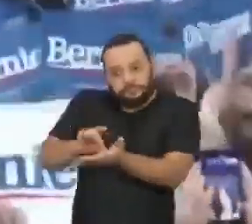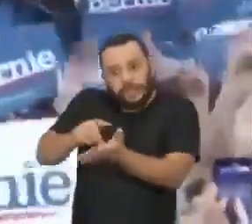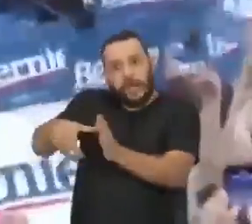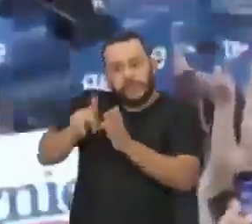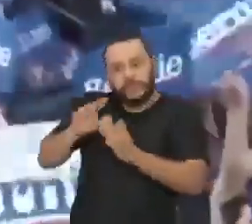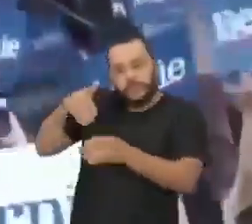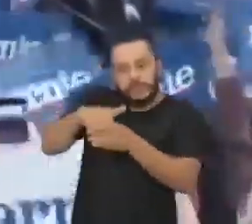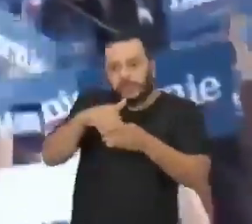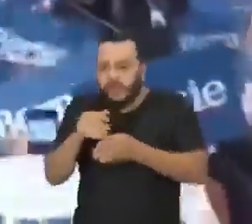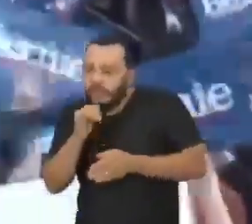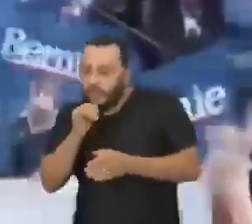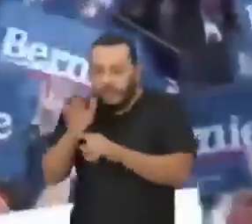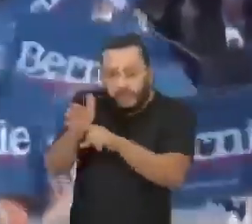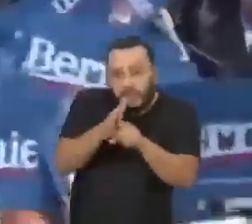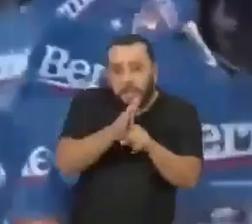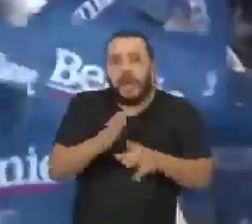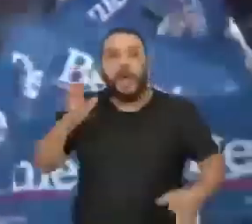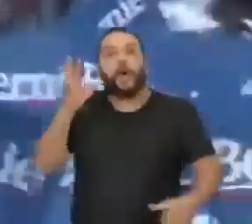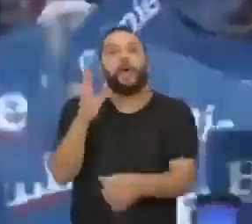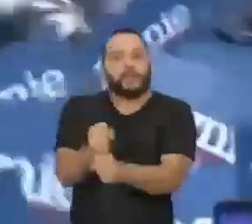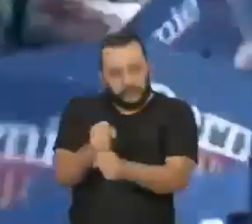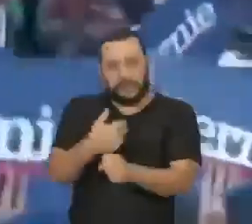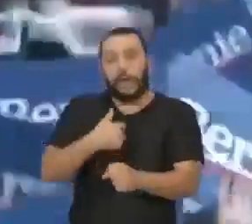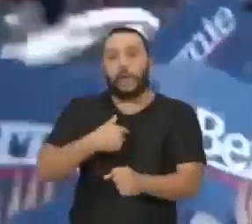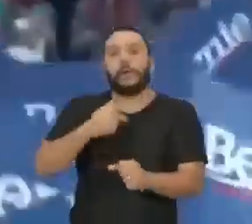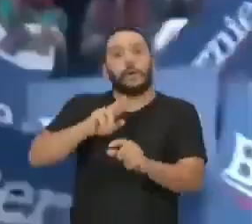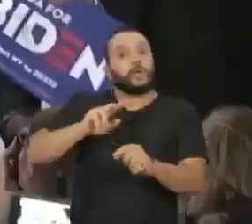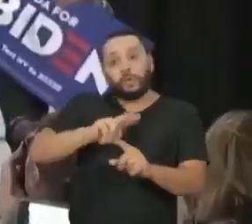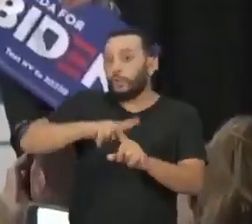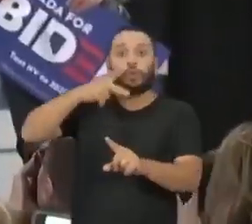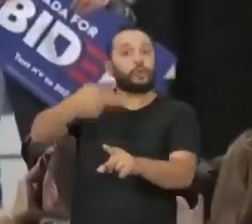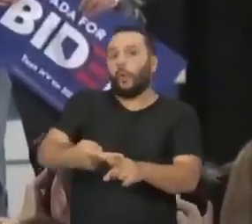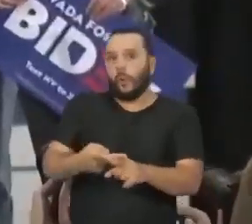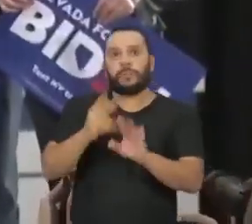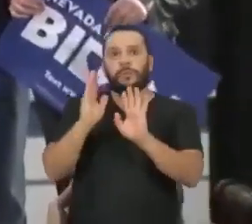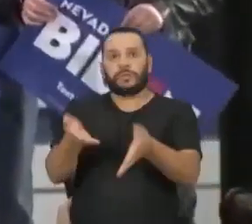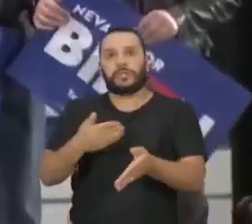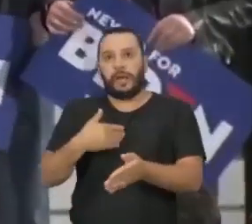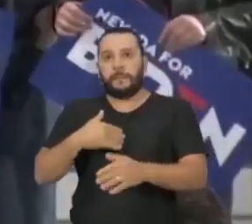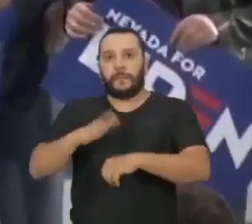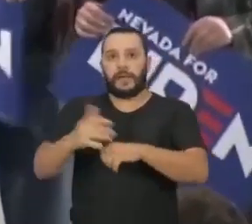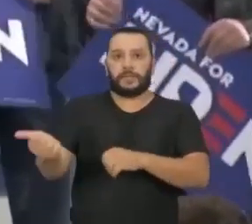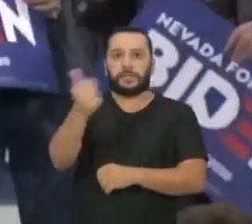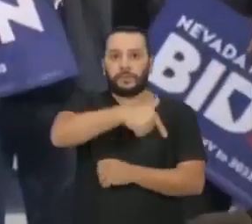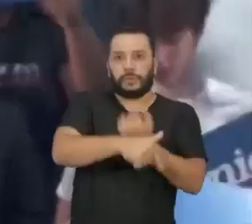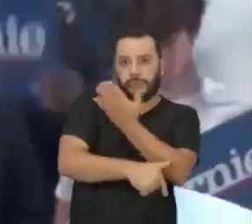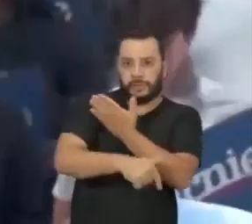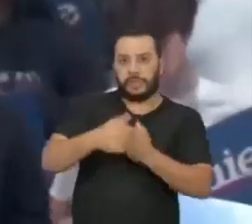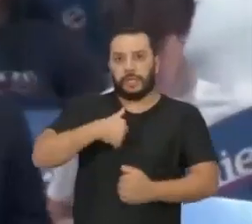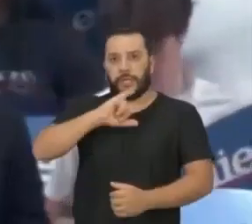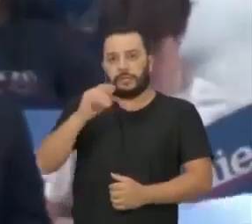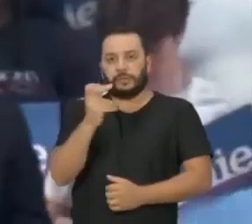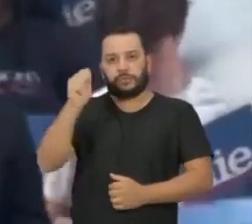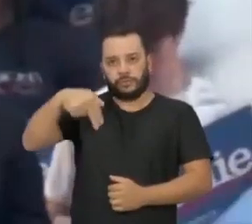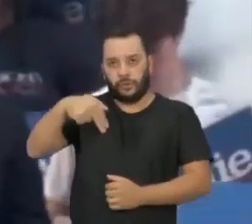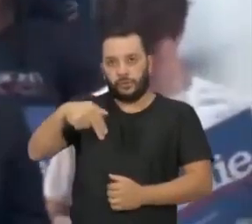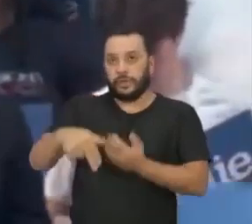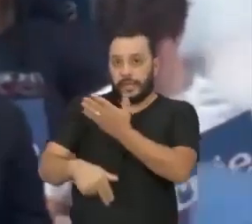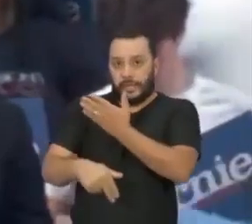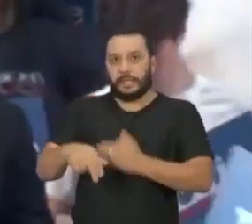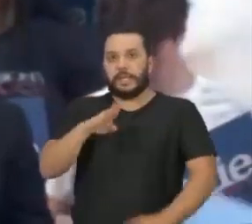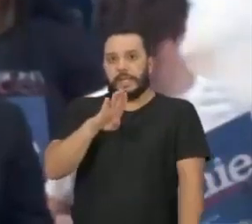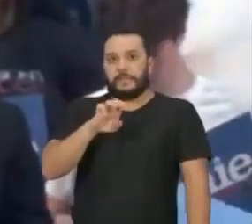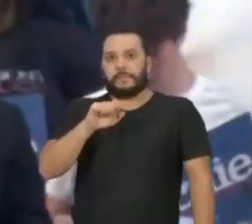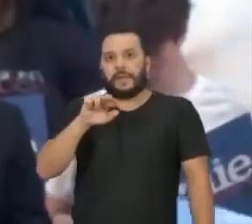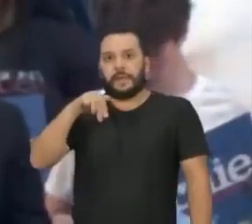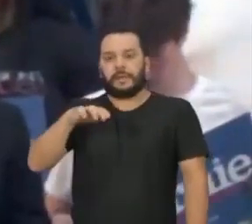o dobro de apoio da comunidade latina em relação ao segundo colocado, o ex-vice-presidente Joe Biden. Sanders consolida seu